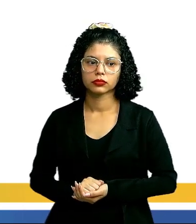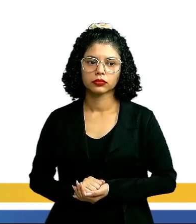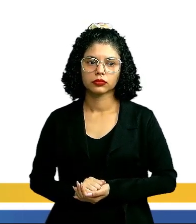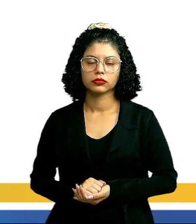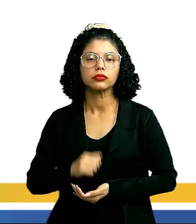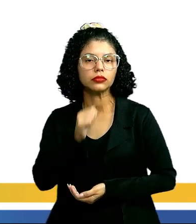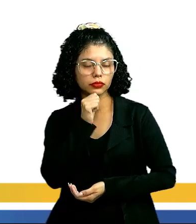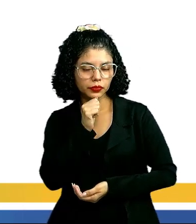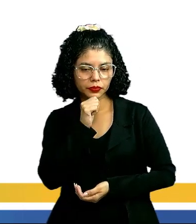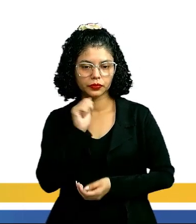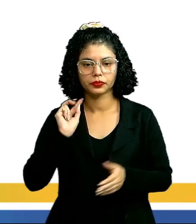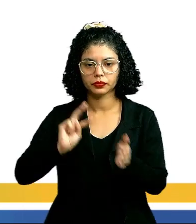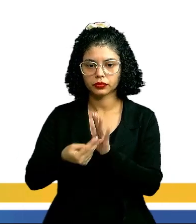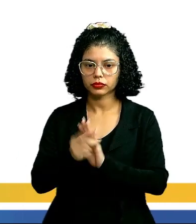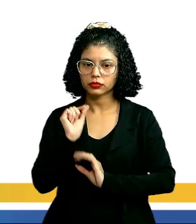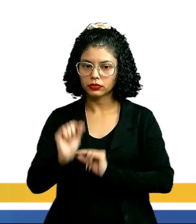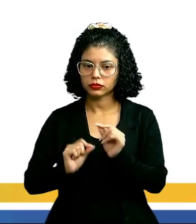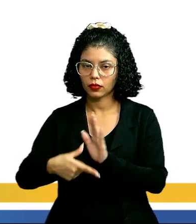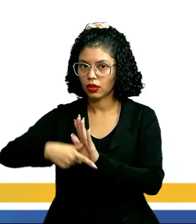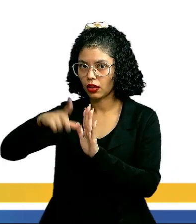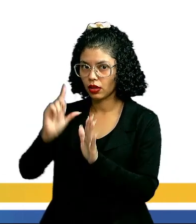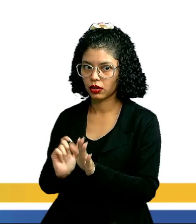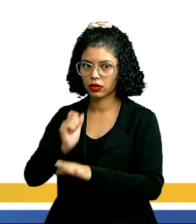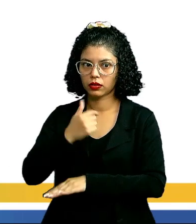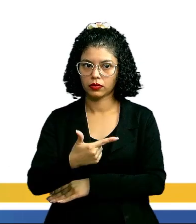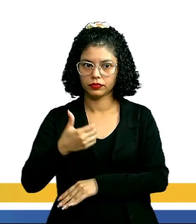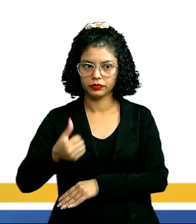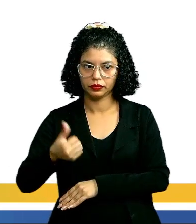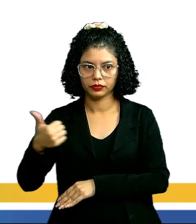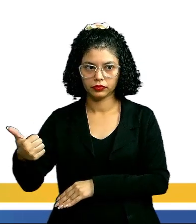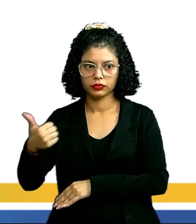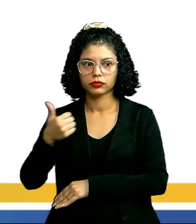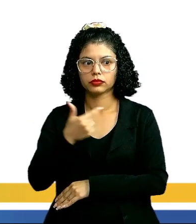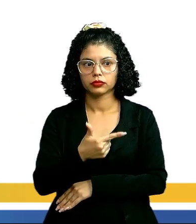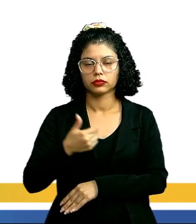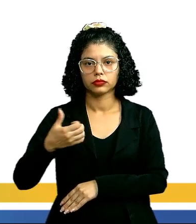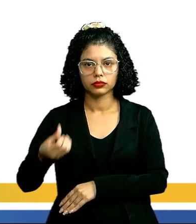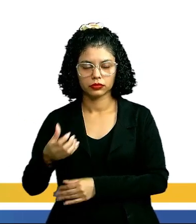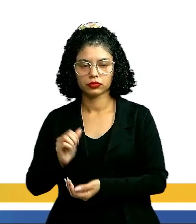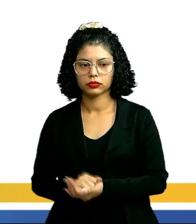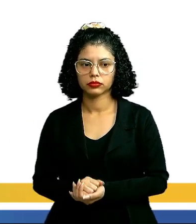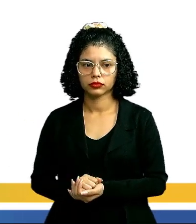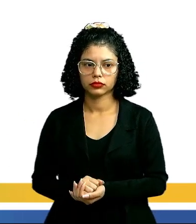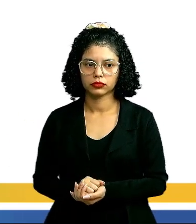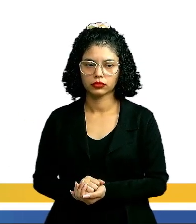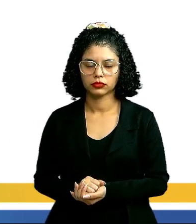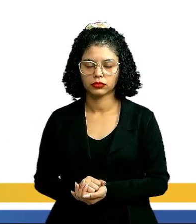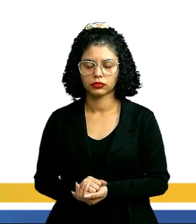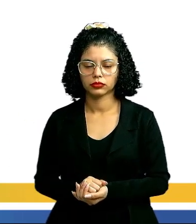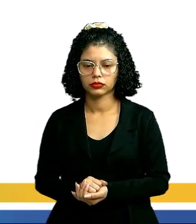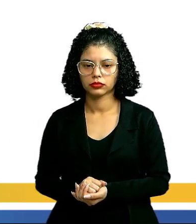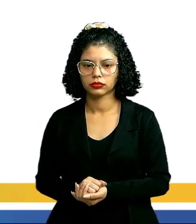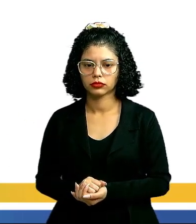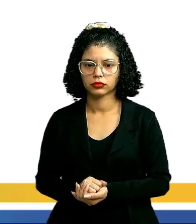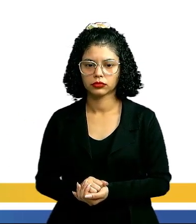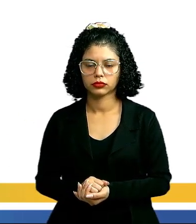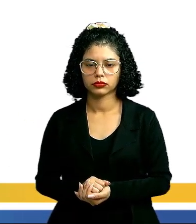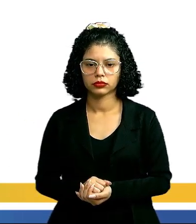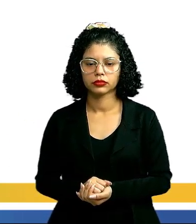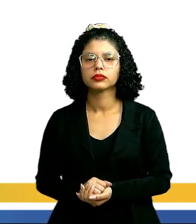esse blastóporo ele se originou bem antes do 21º e 26º dia. Nós vamos falar aí